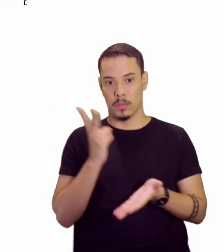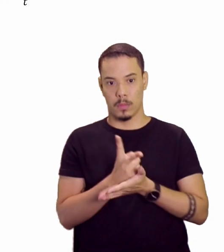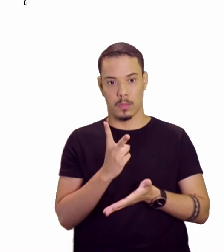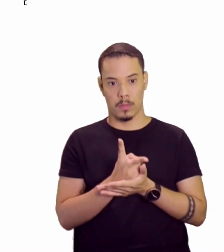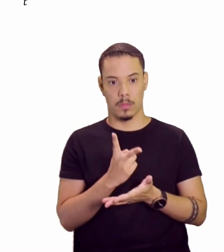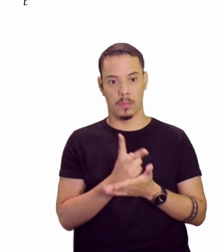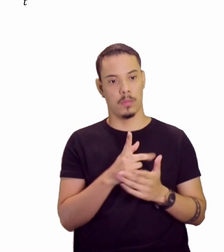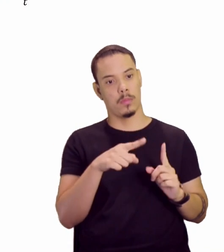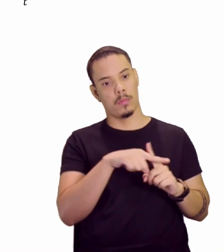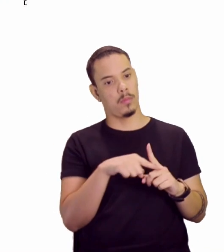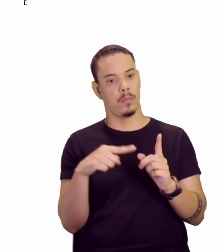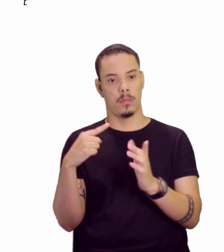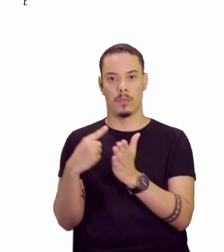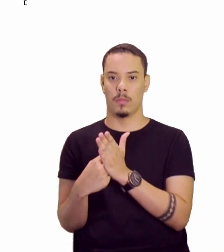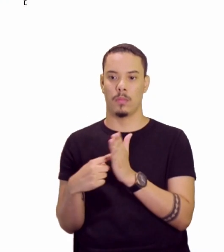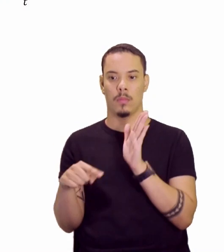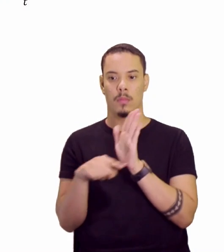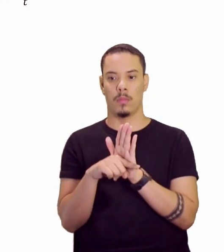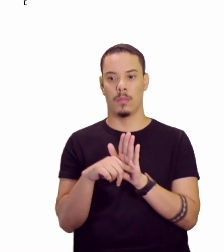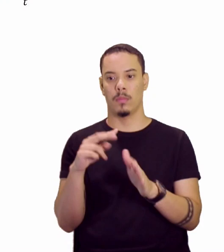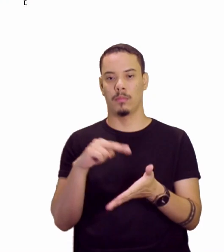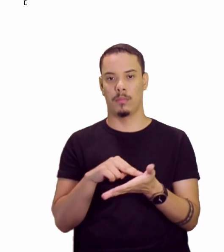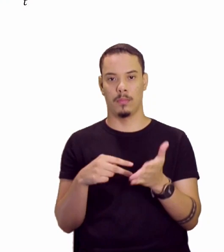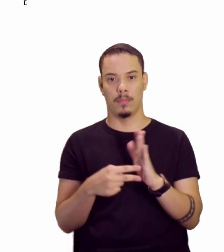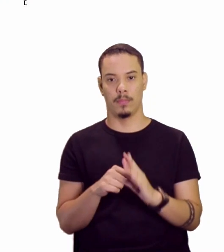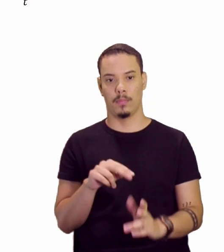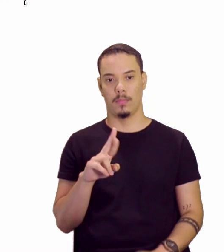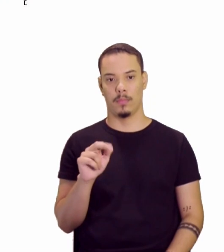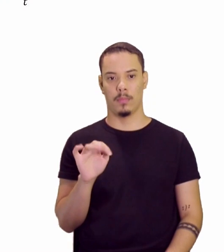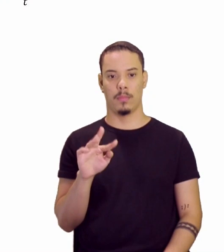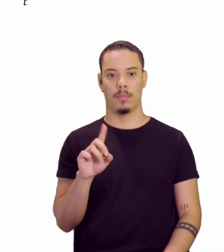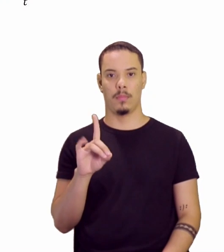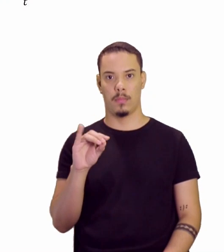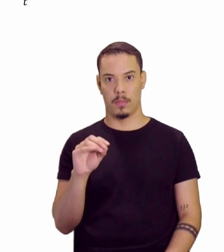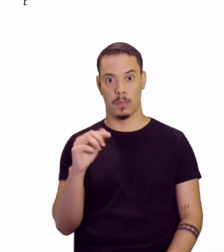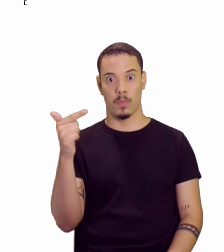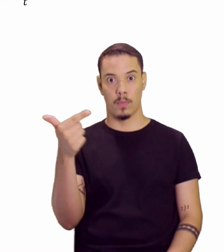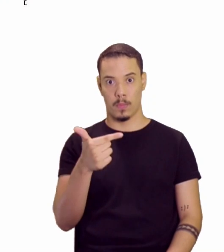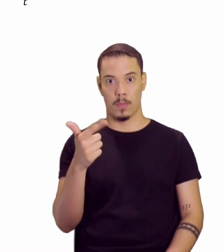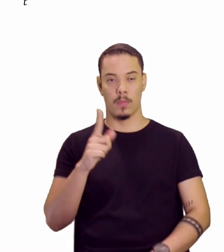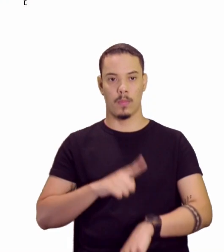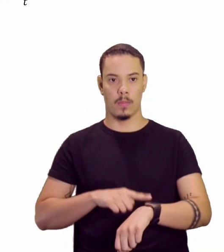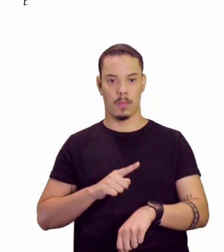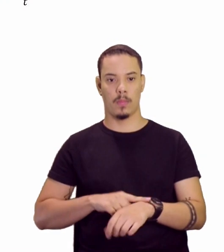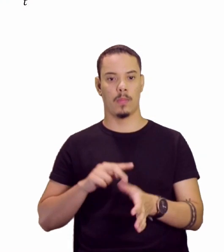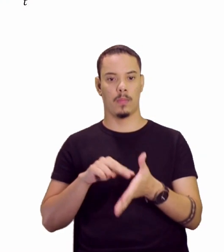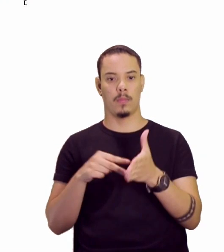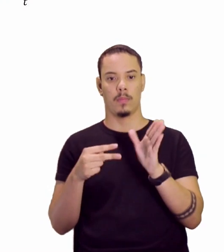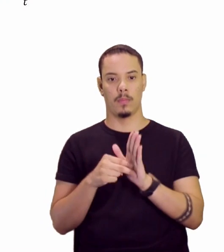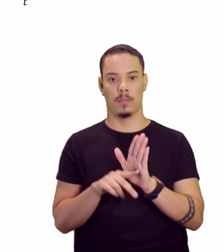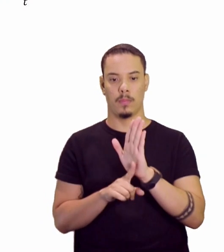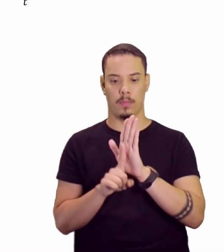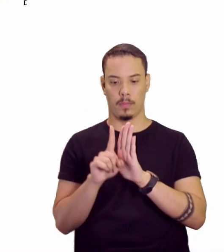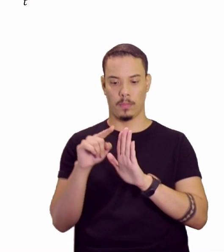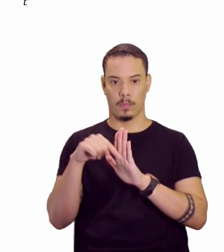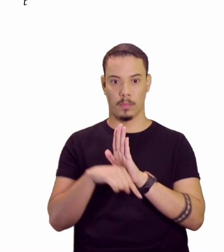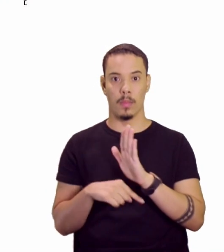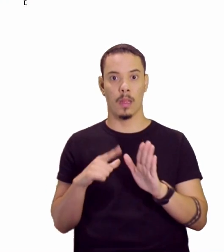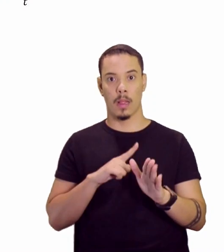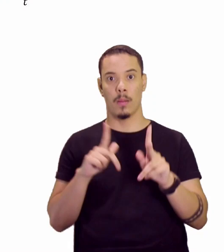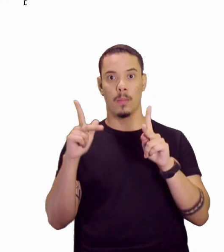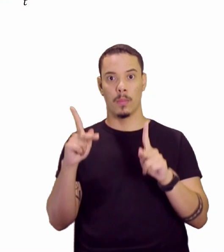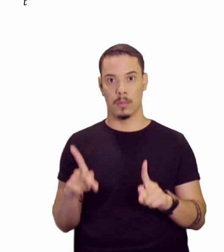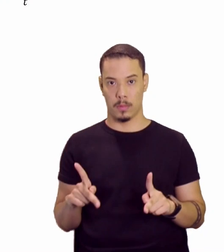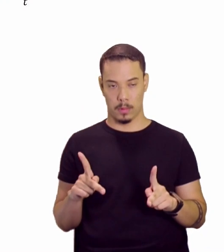sinal diferente, retardado. No segundo momento, a velocidade já é decrescente aí, né, as